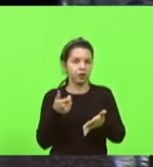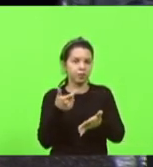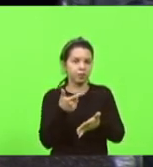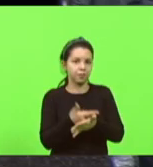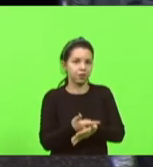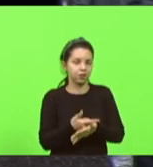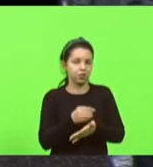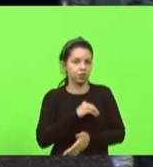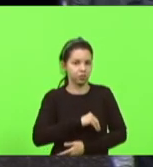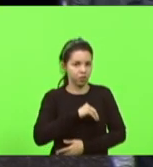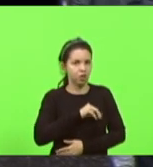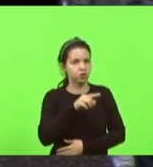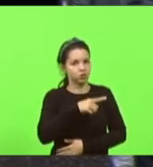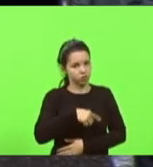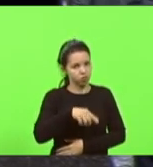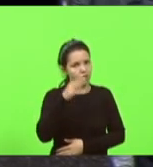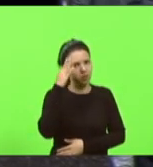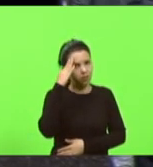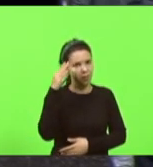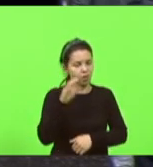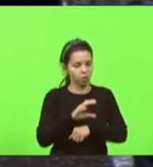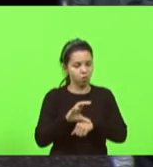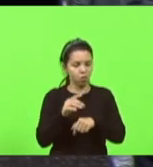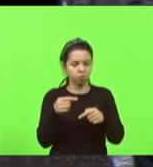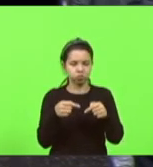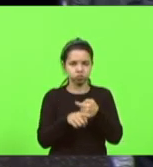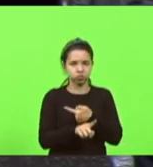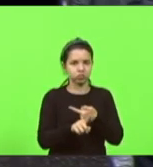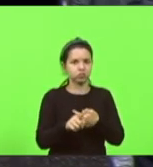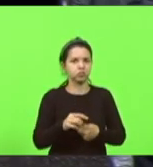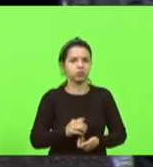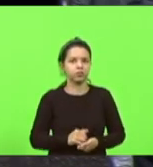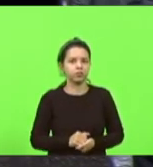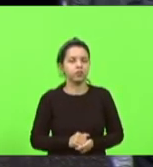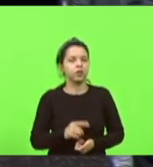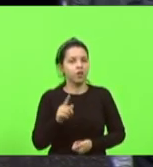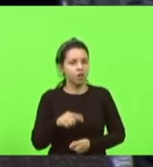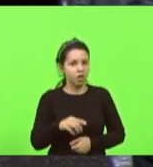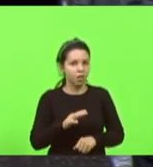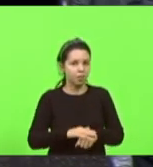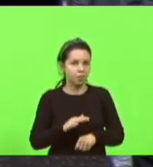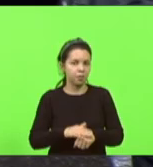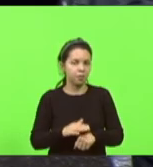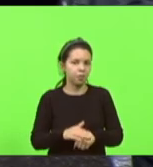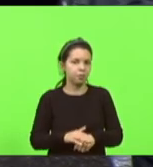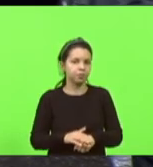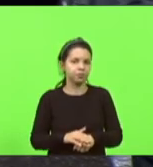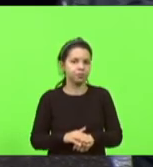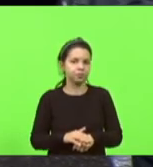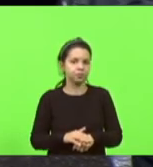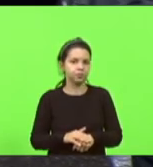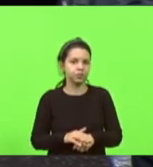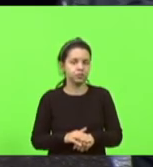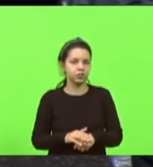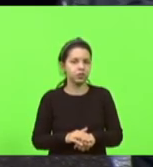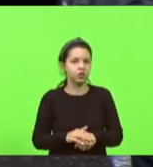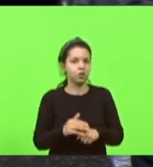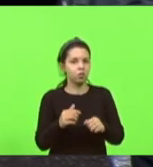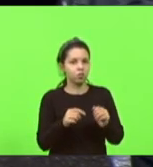que nós sabemos é inconstitucional. É uma verba que é de iniciativa dos cofres da